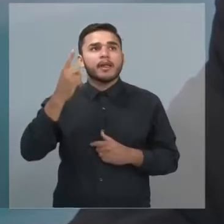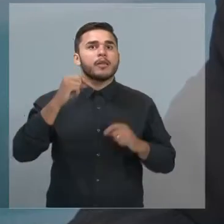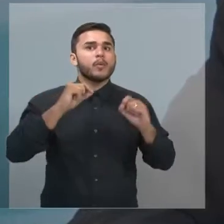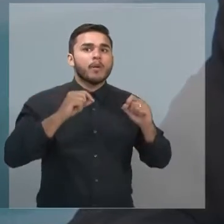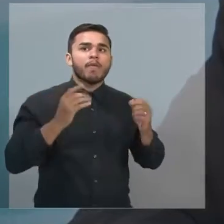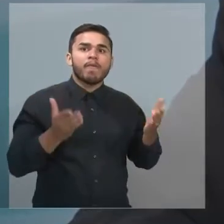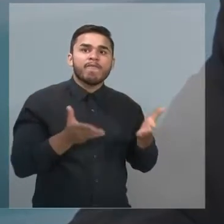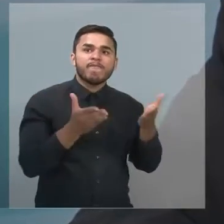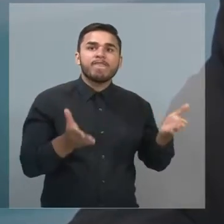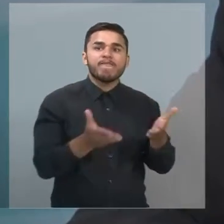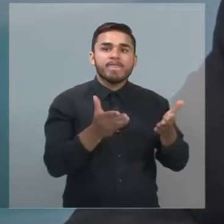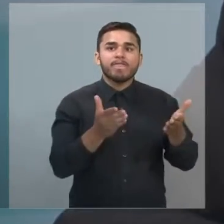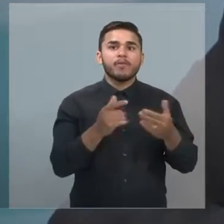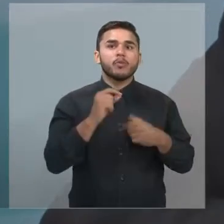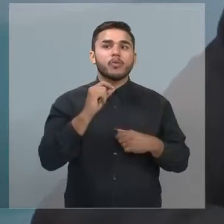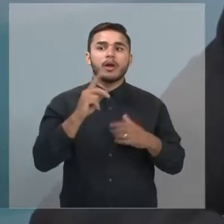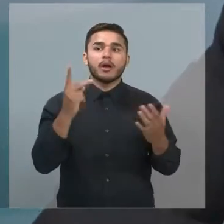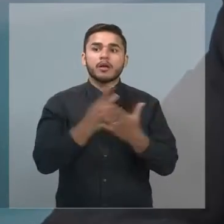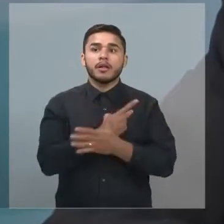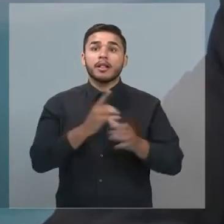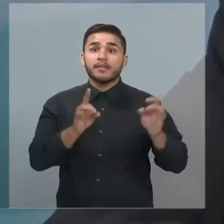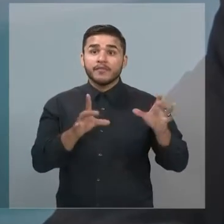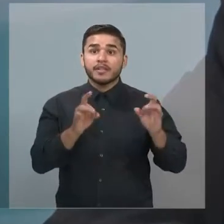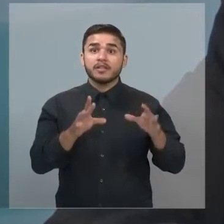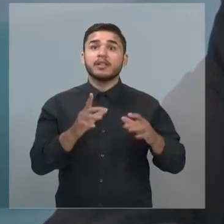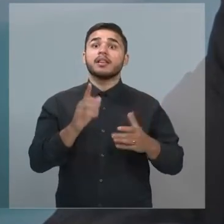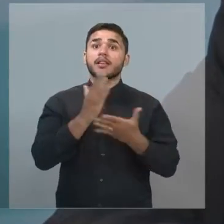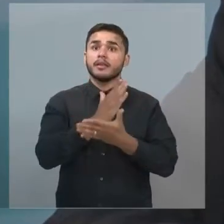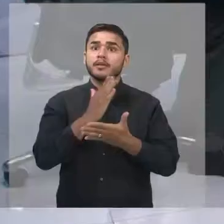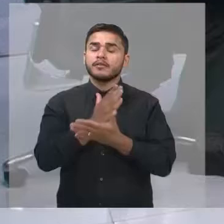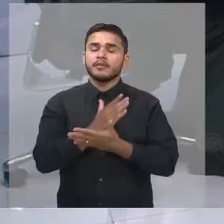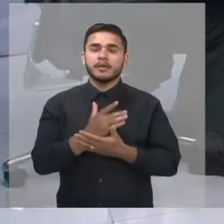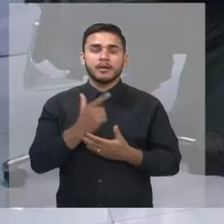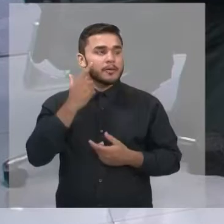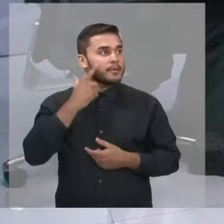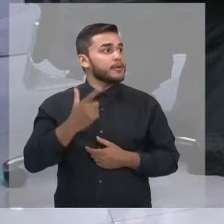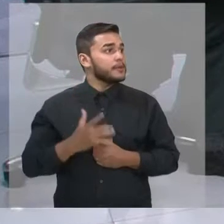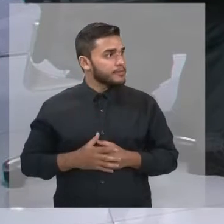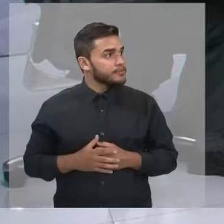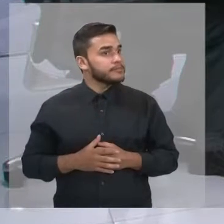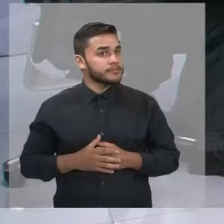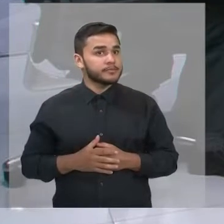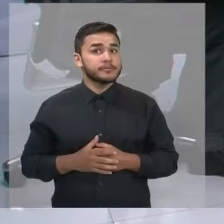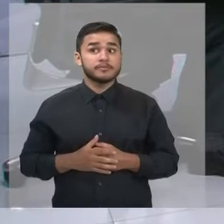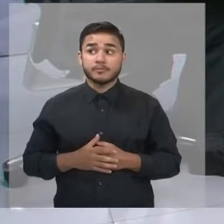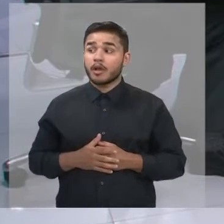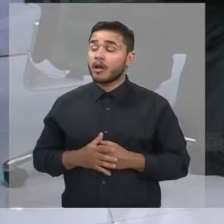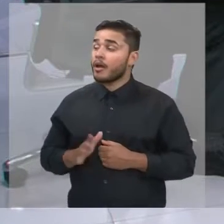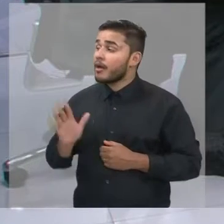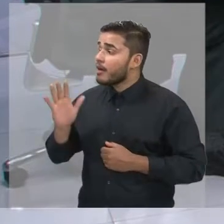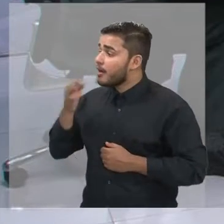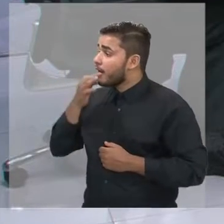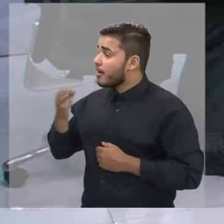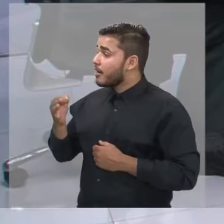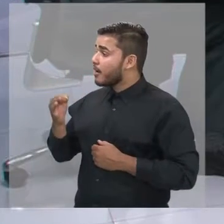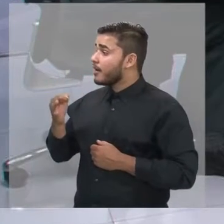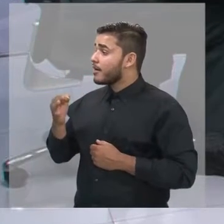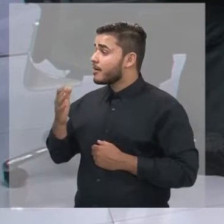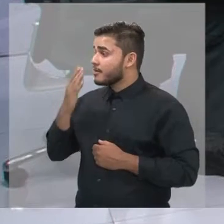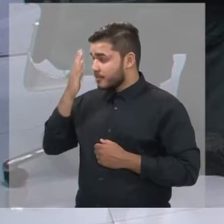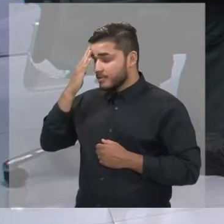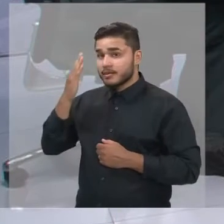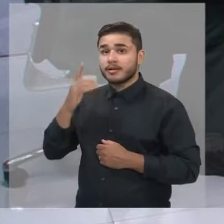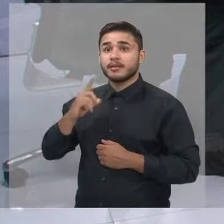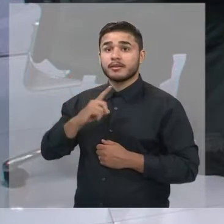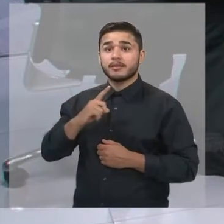estimulou foi o consumo do livro. O que é que eu acho que é essencial? Só o consumo do livro. O livro esgotou porque a Fundação